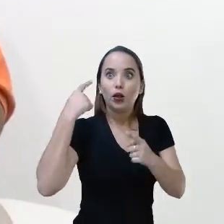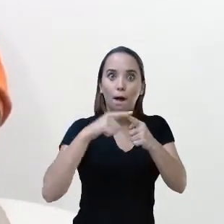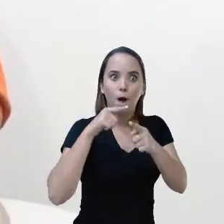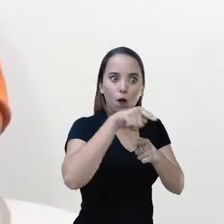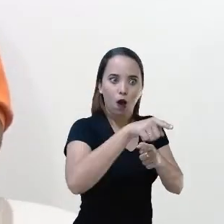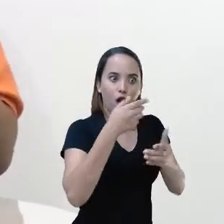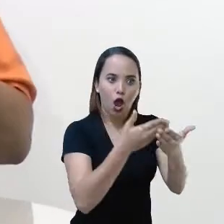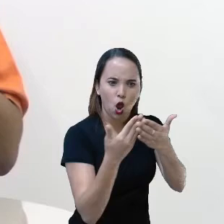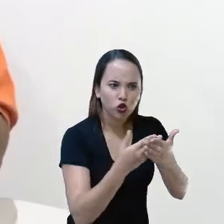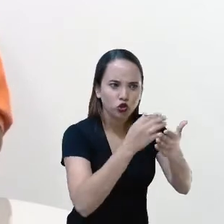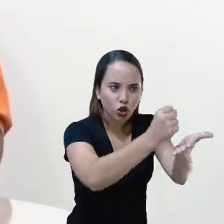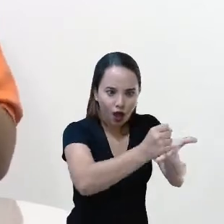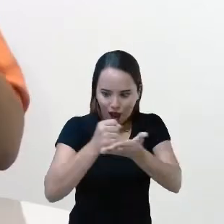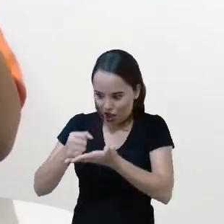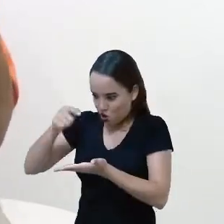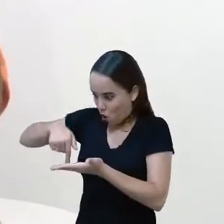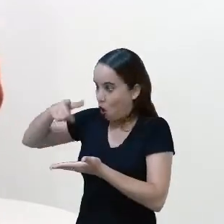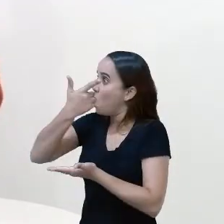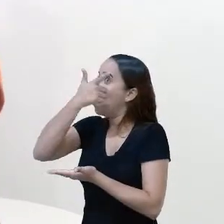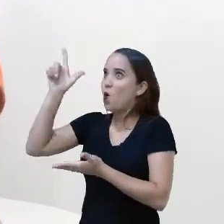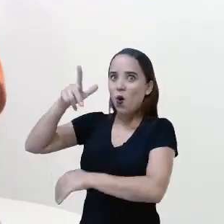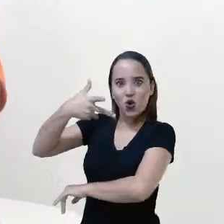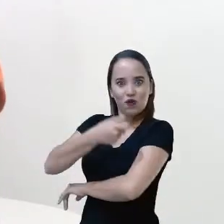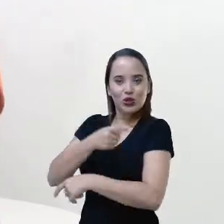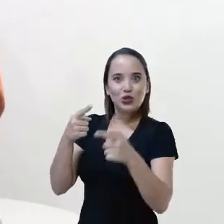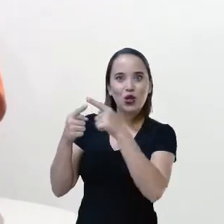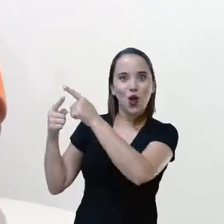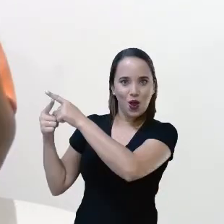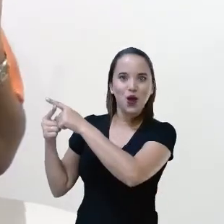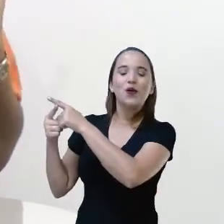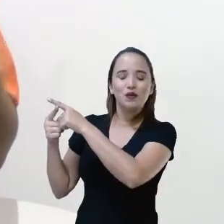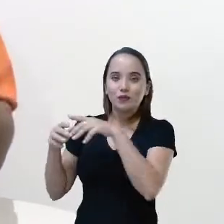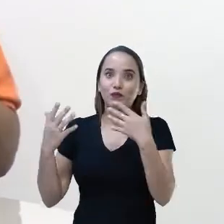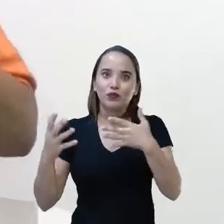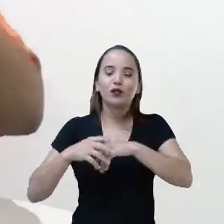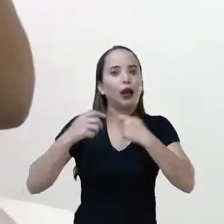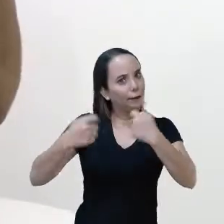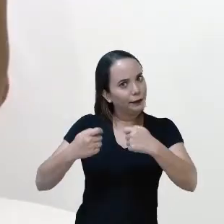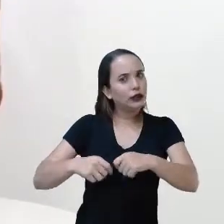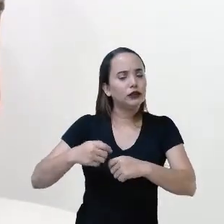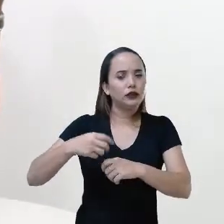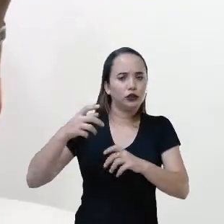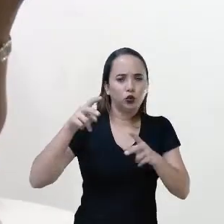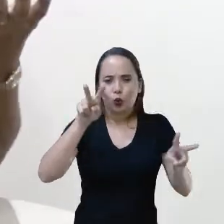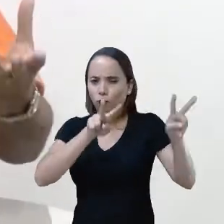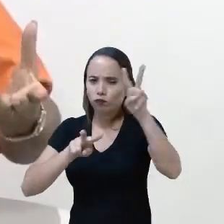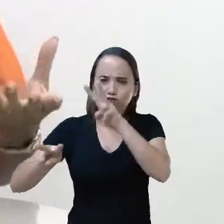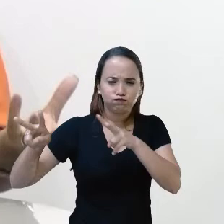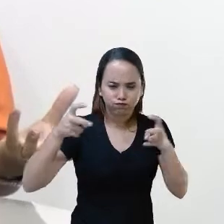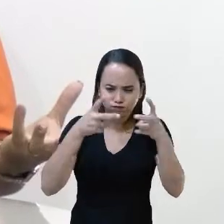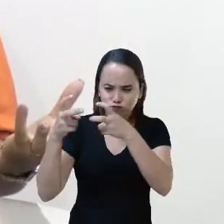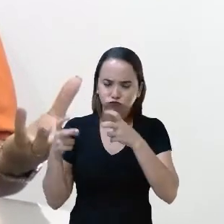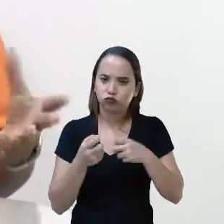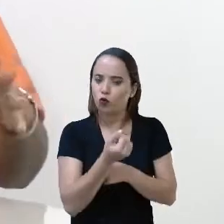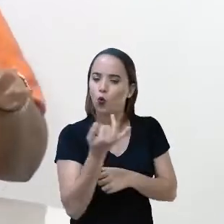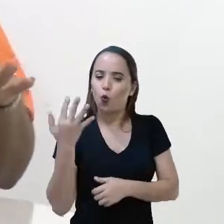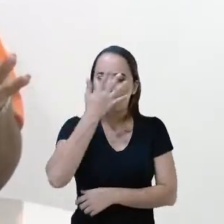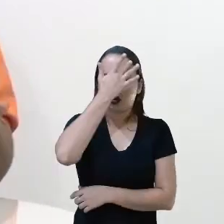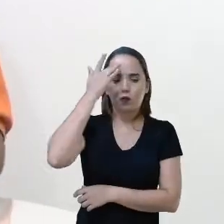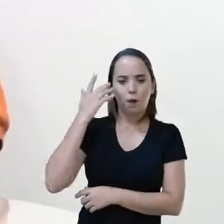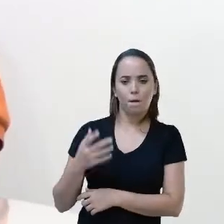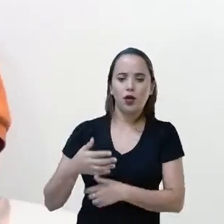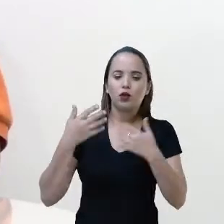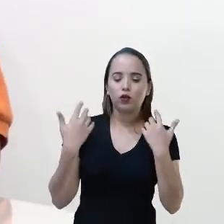Então, quando ele foi pesquisar, ele teve que observar, além das características da doença, quantas pessoas adoeciam de forma mais